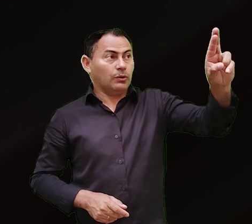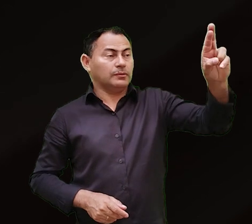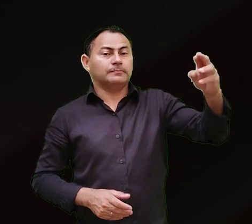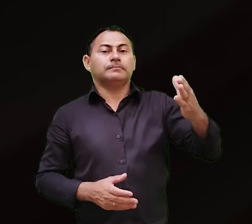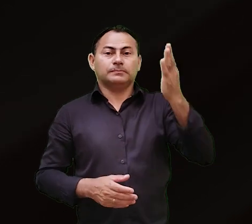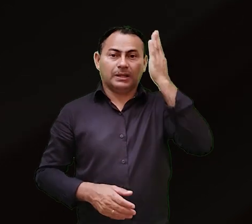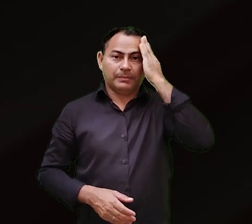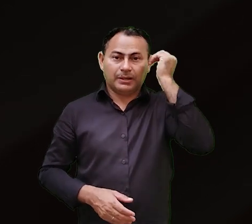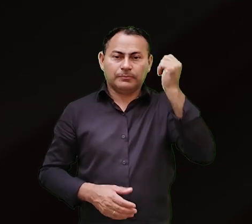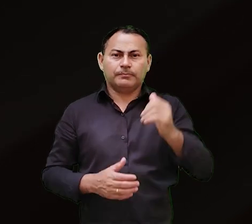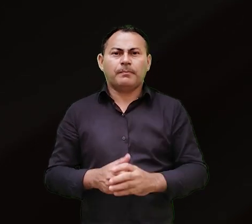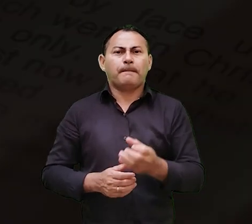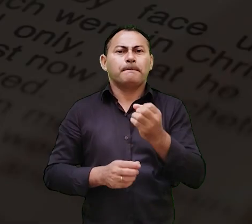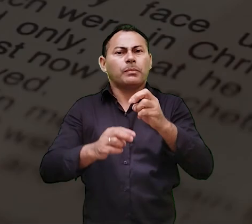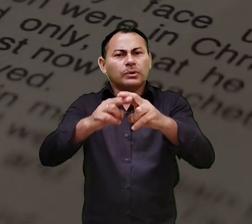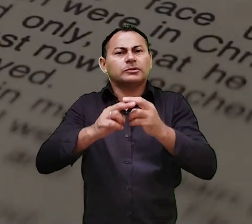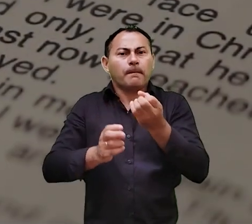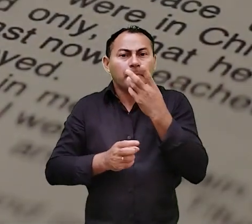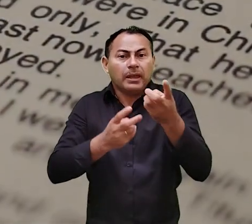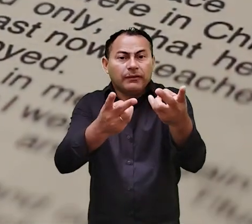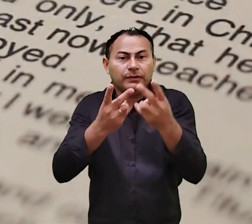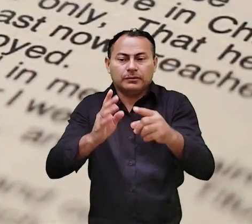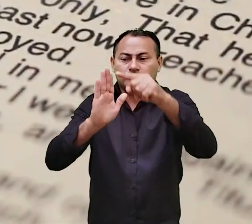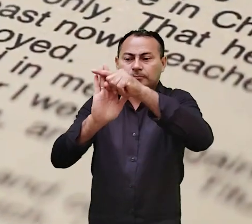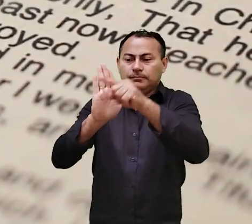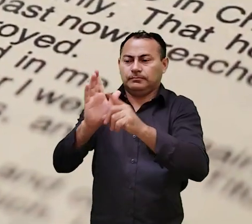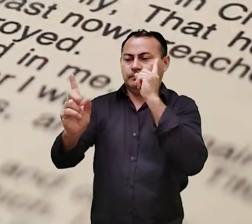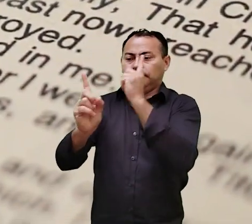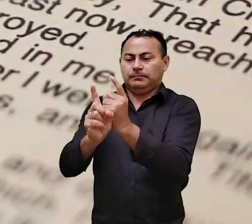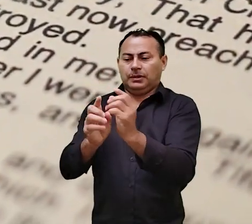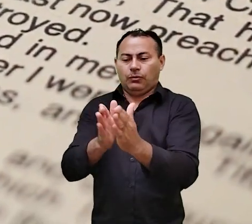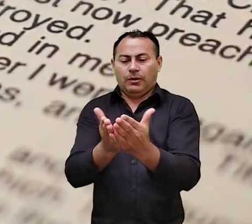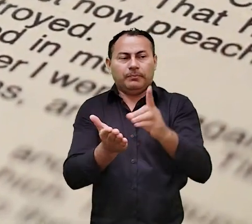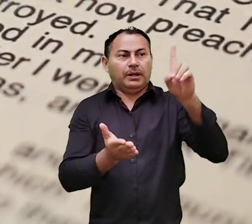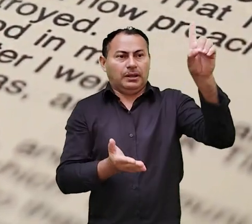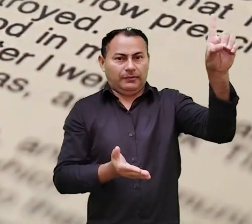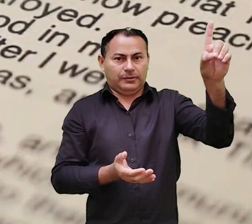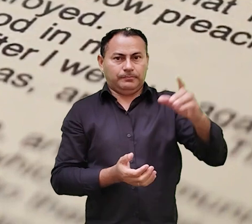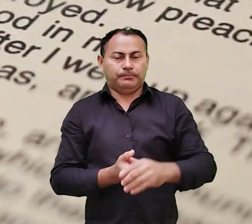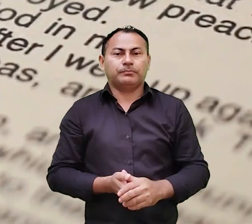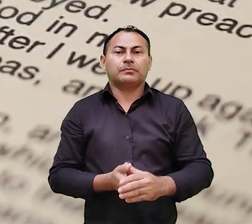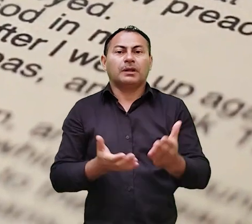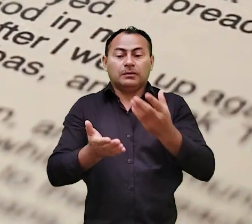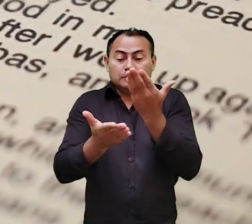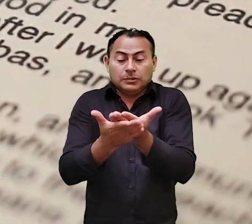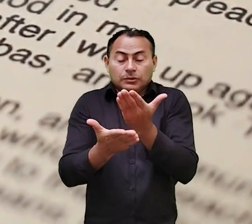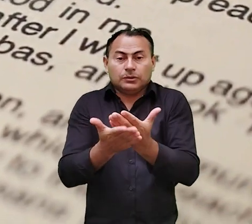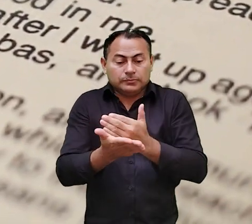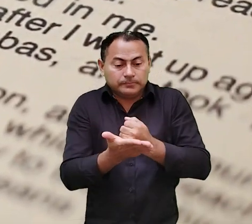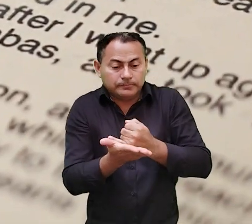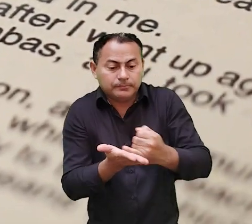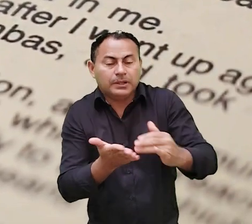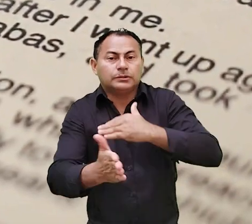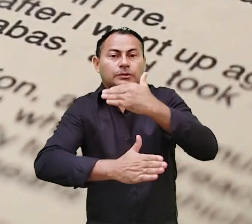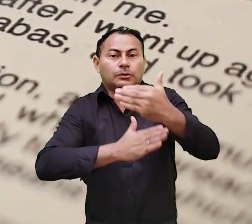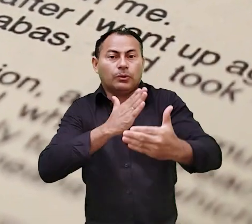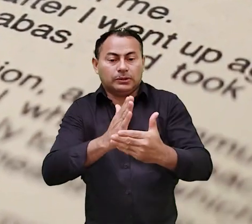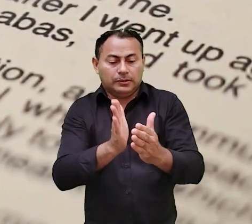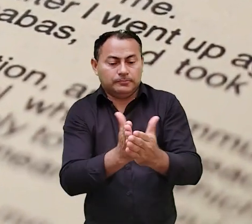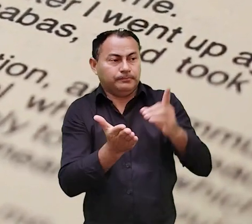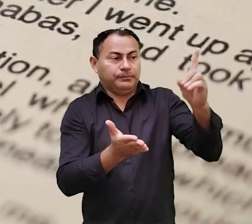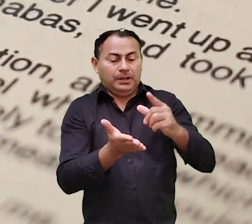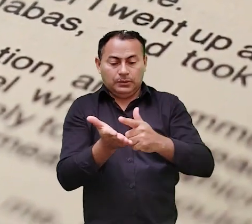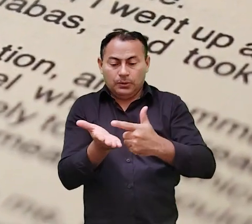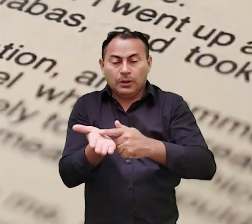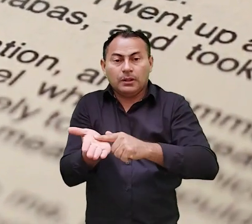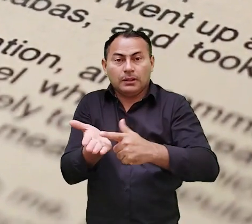o Senhor. Seja muito bem-vindo ao programa Encontro com a Palavra. Nele fazemos um estudo introdutório de